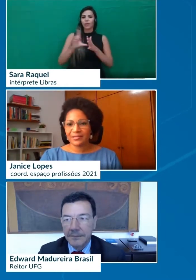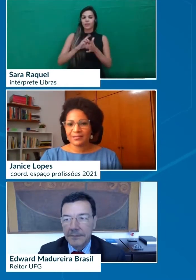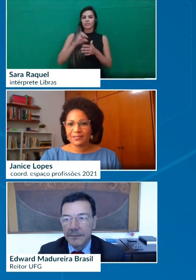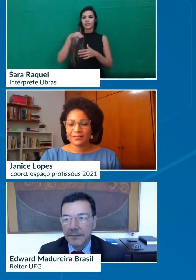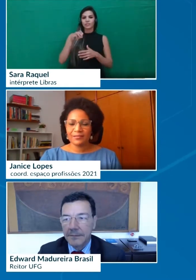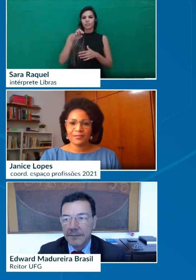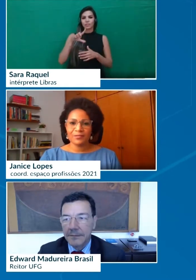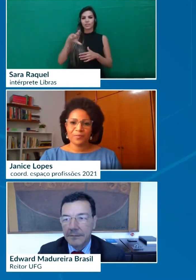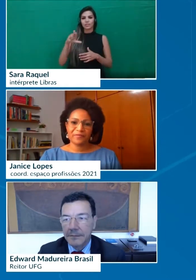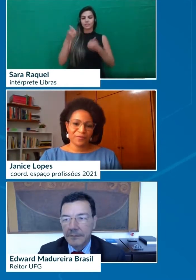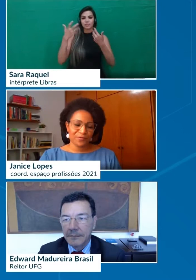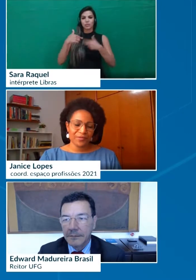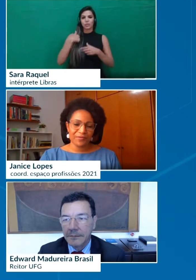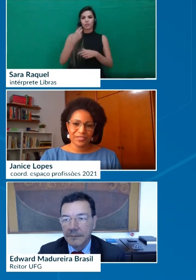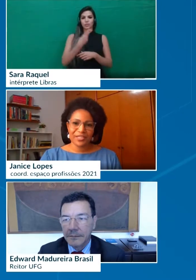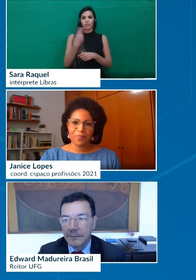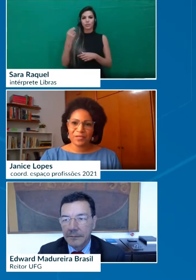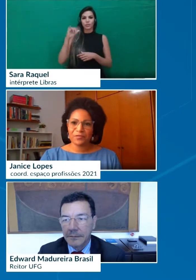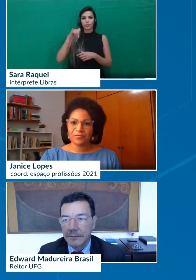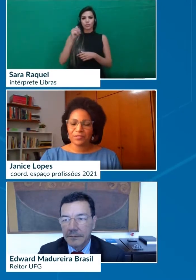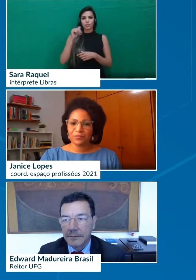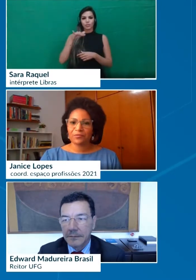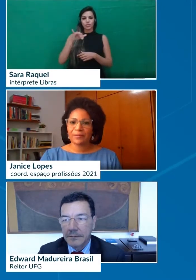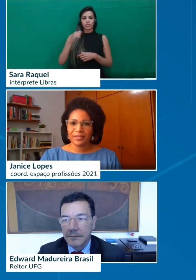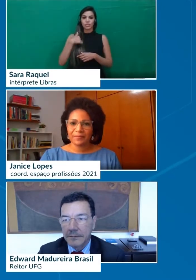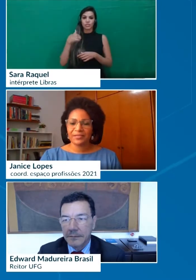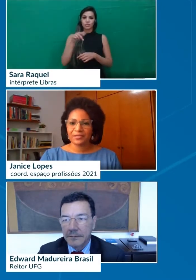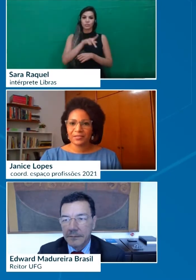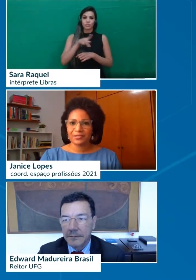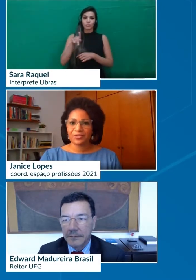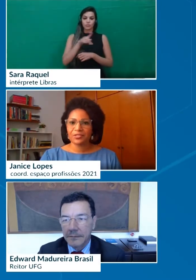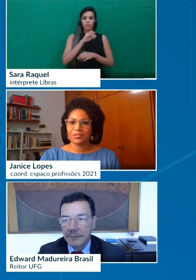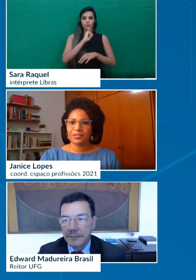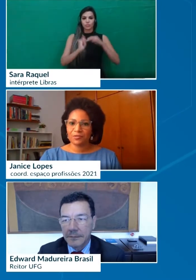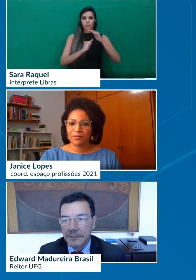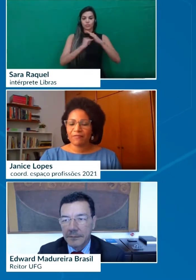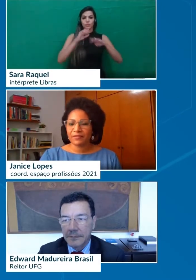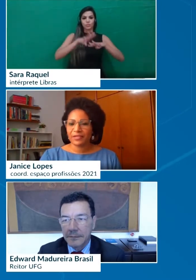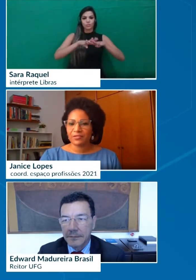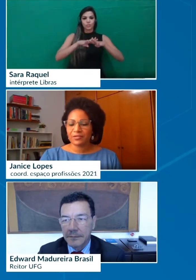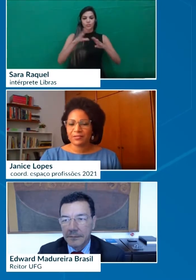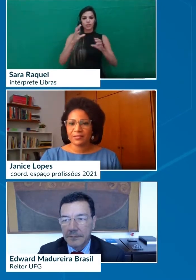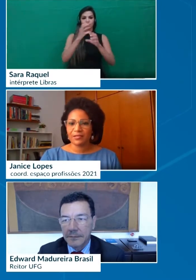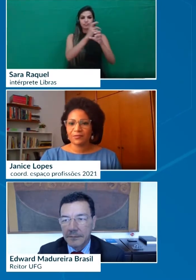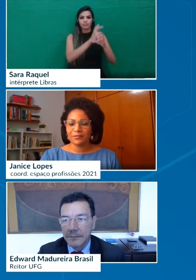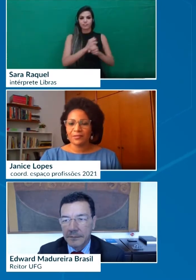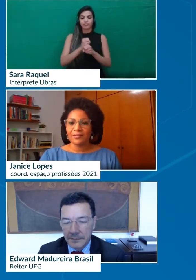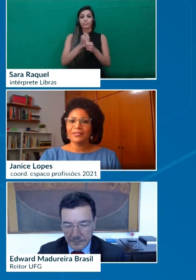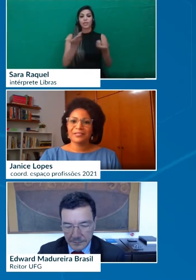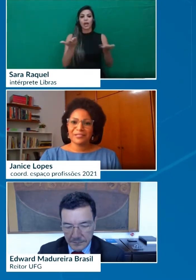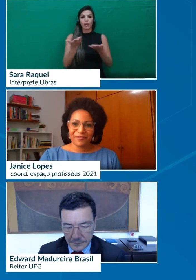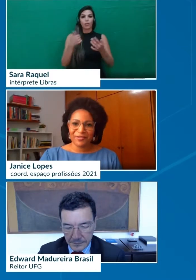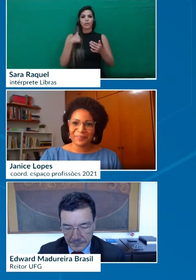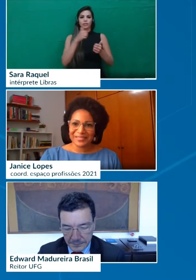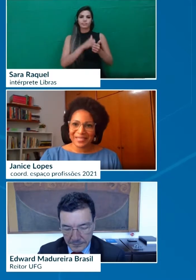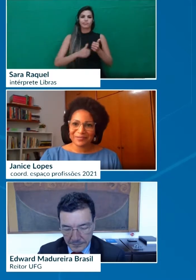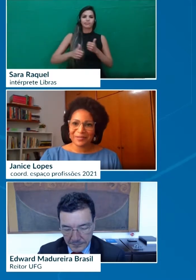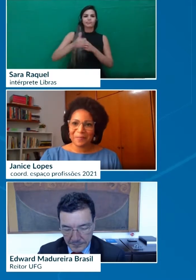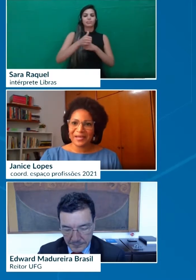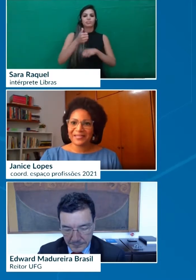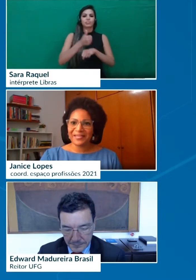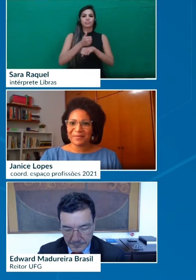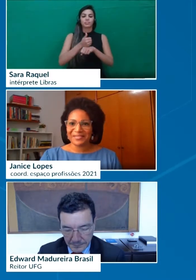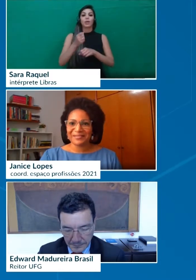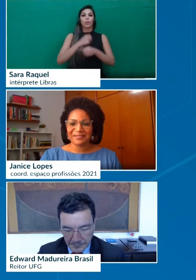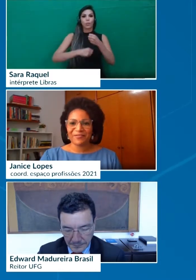chamo Janice. Sou professora originalmente do Instituto de Matemática e Estatística. Estou à frente esse ano. Estive o ano